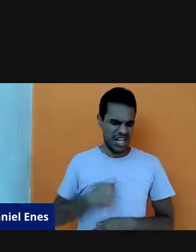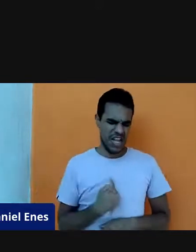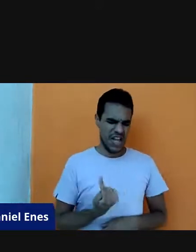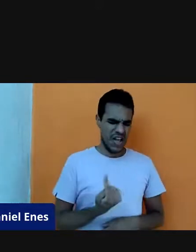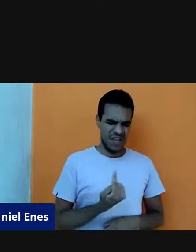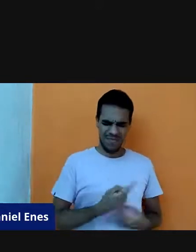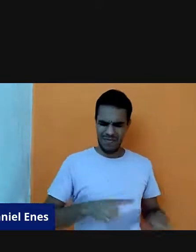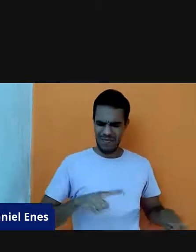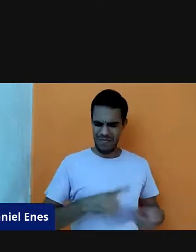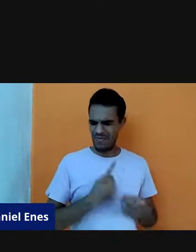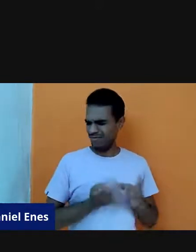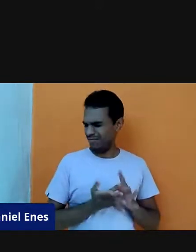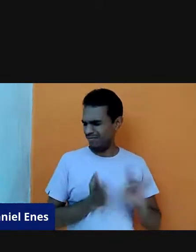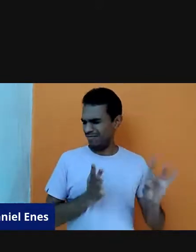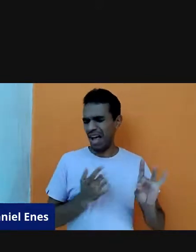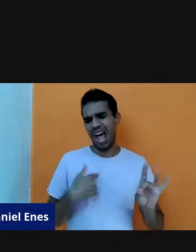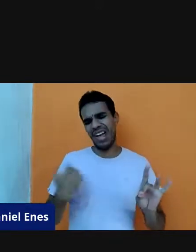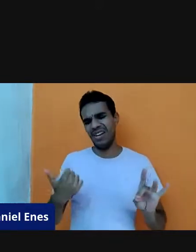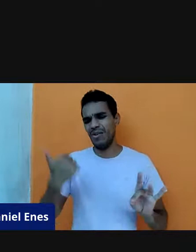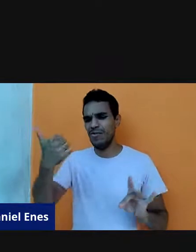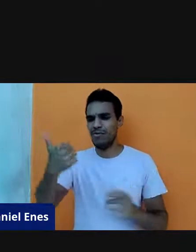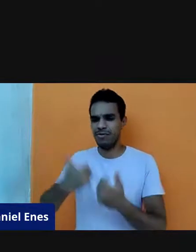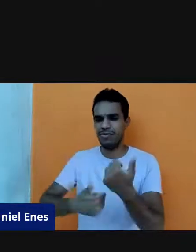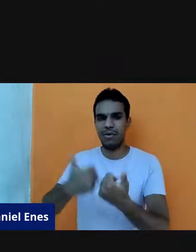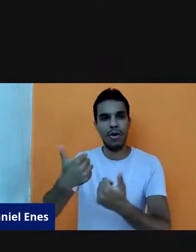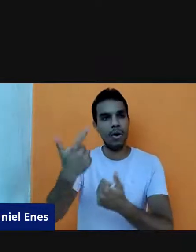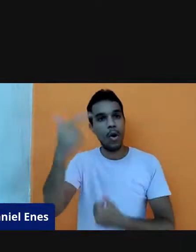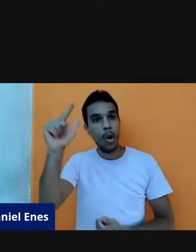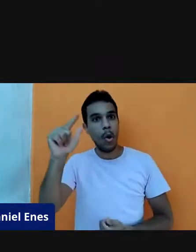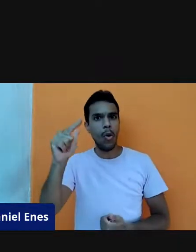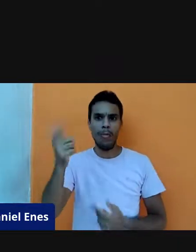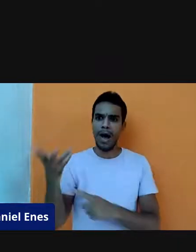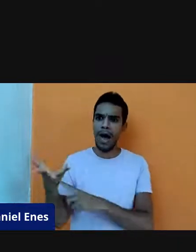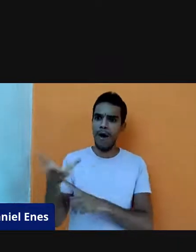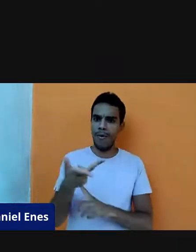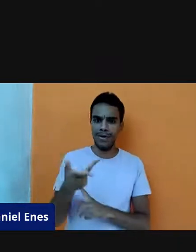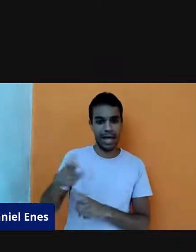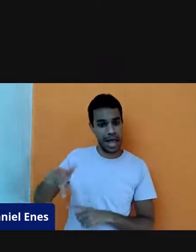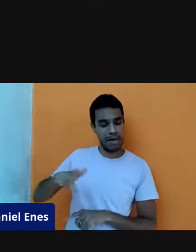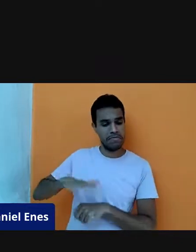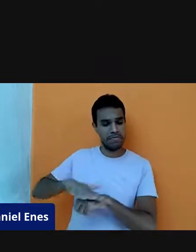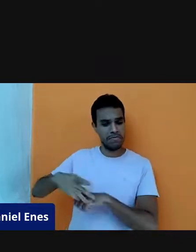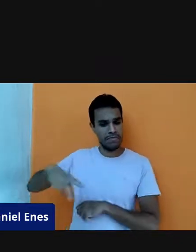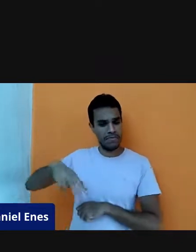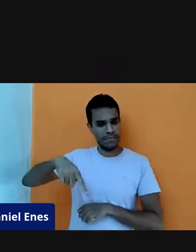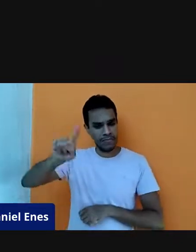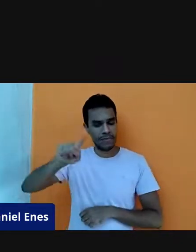vai jogar futebol. Ele vai se dedicar a uma outra arte, né? Só em